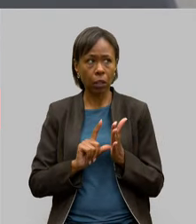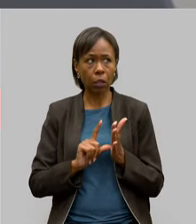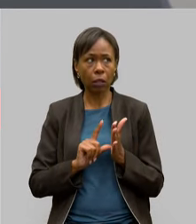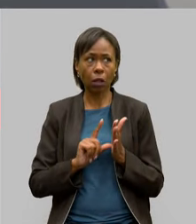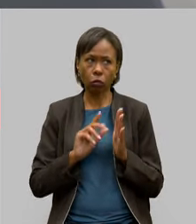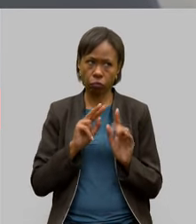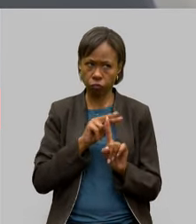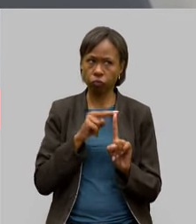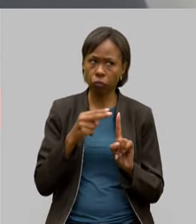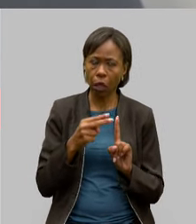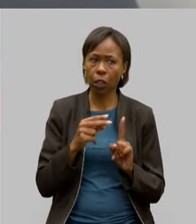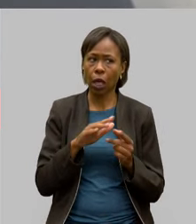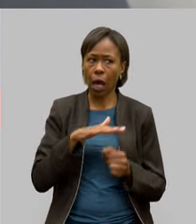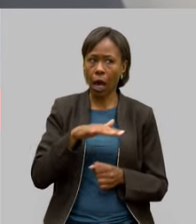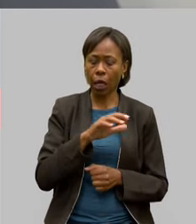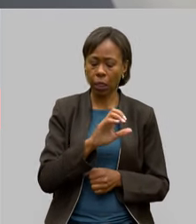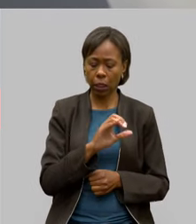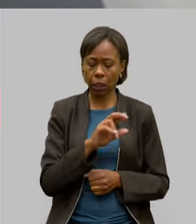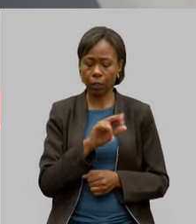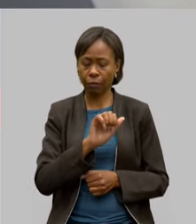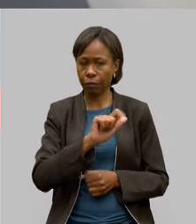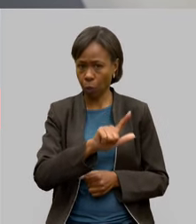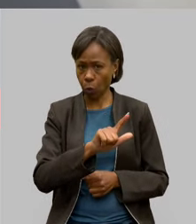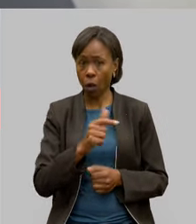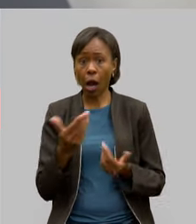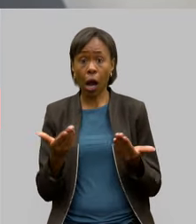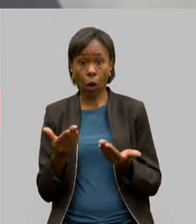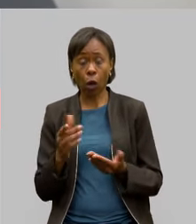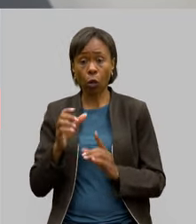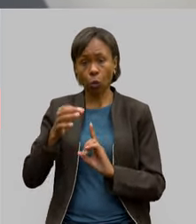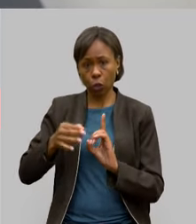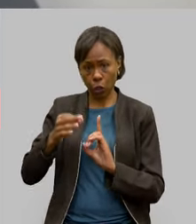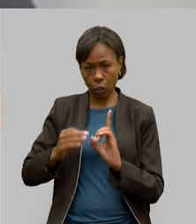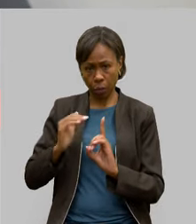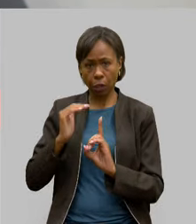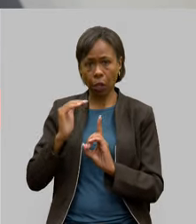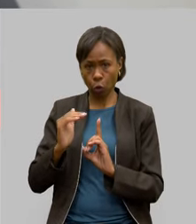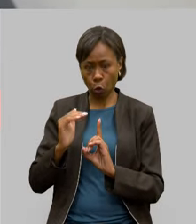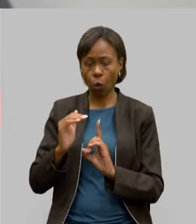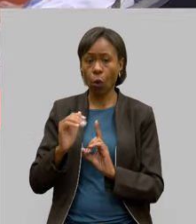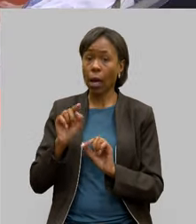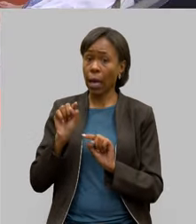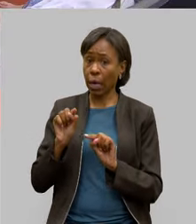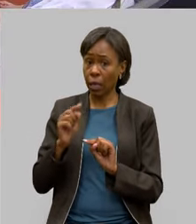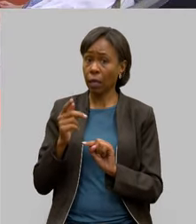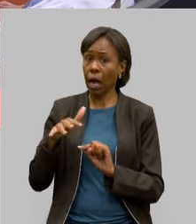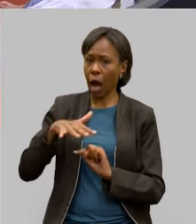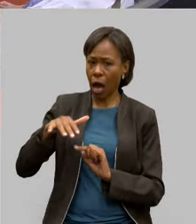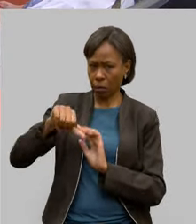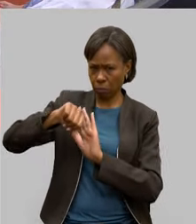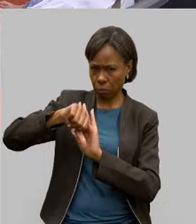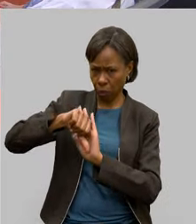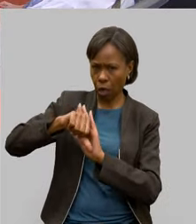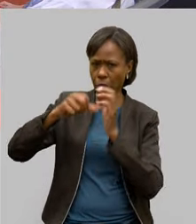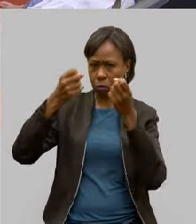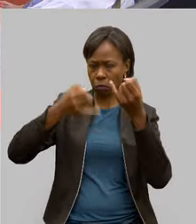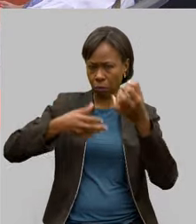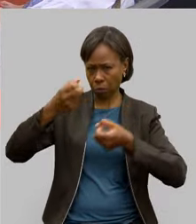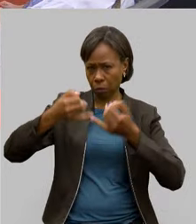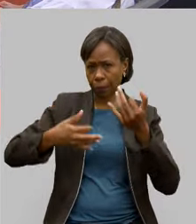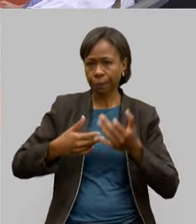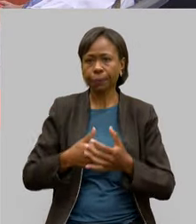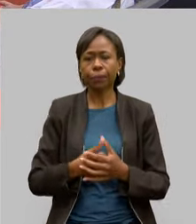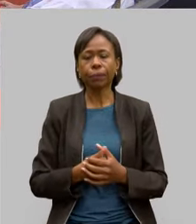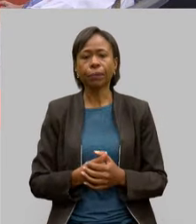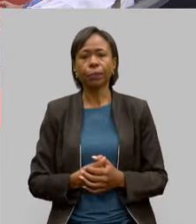vista Cívil eu vou passar aqui a palavra pro Desembargador abaco que é um desembargador eh da área criminal e vai falar um pouco né